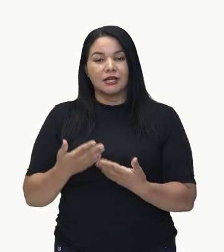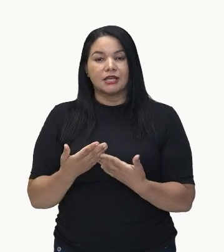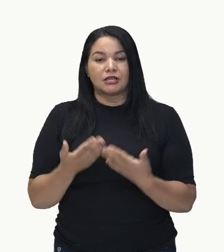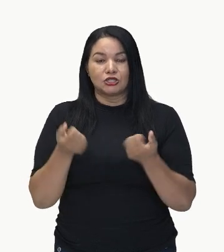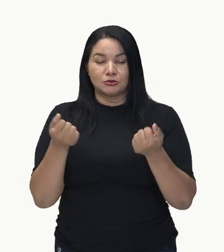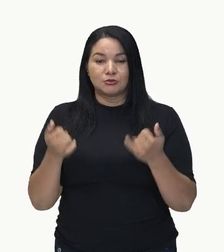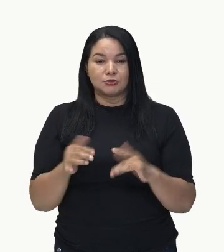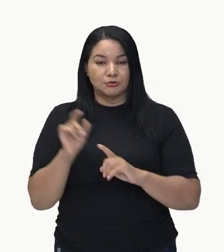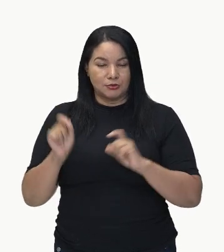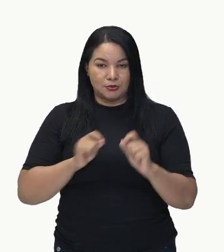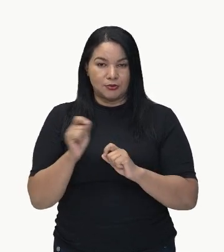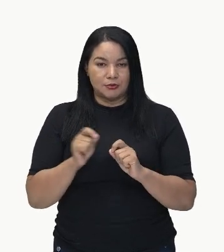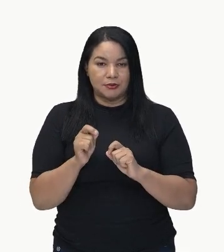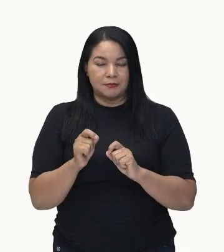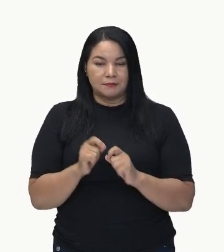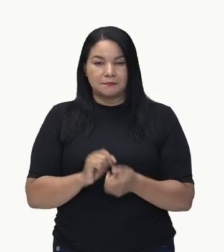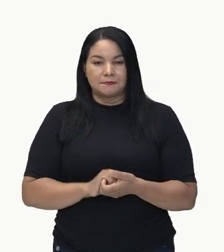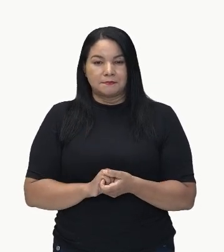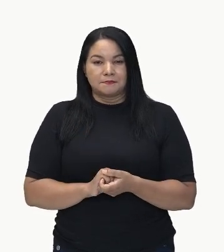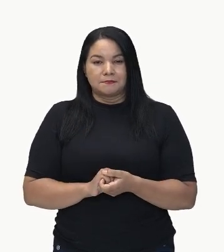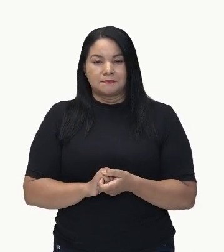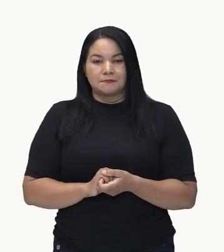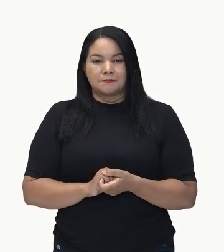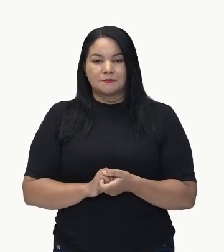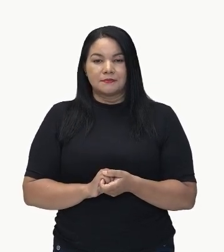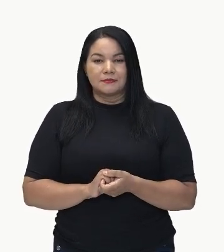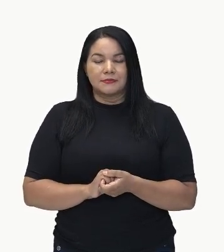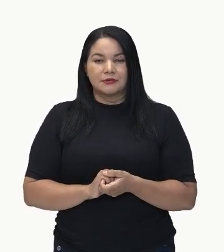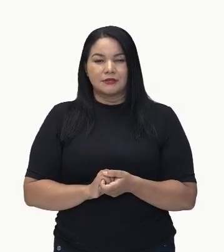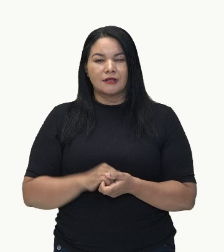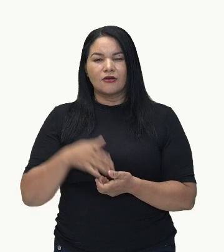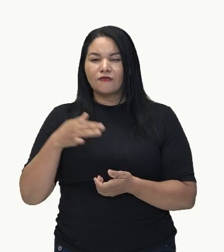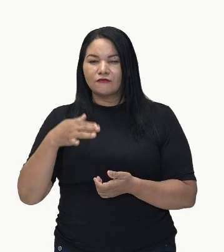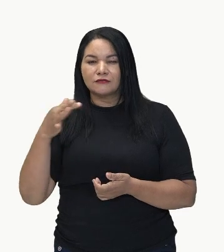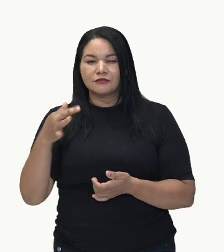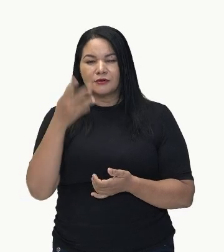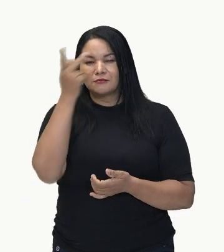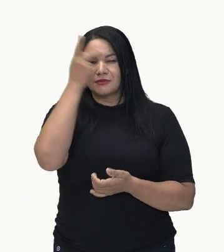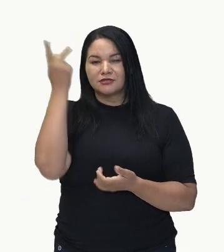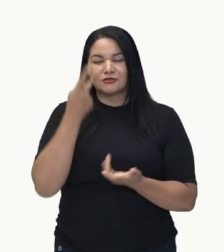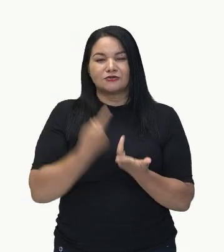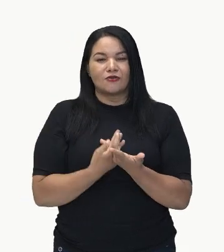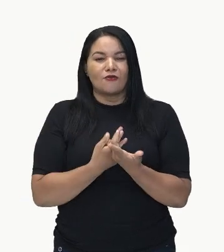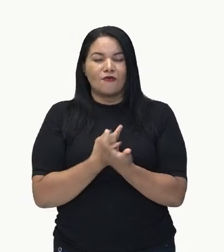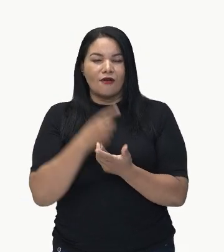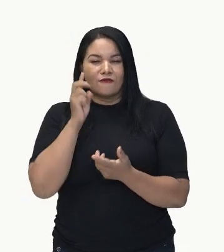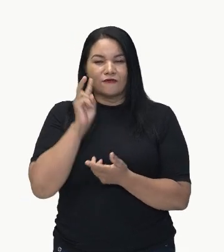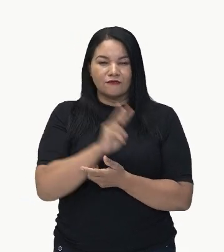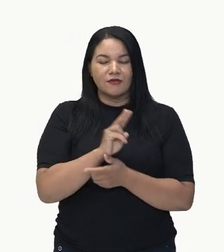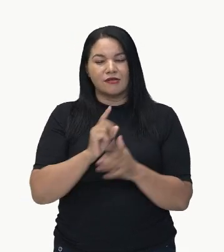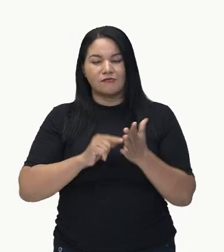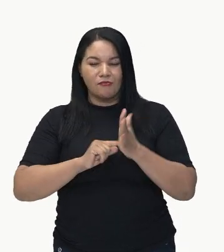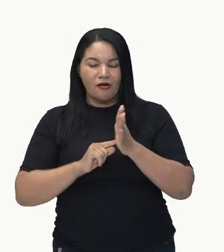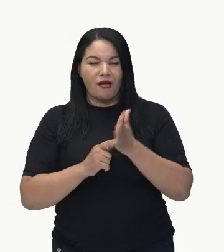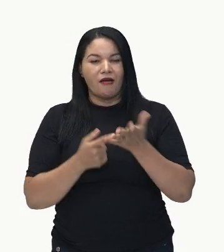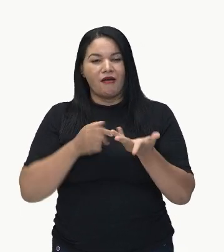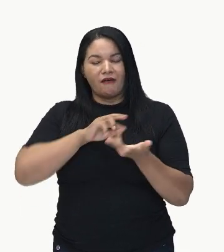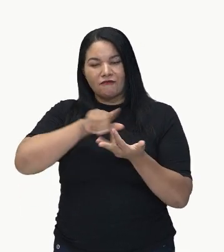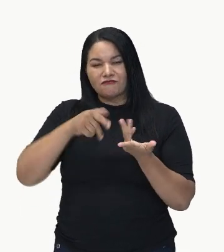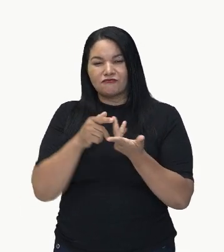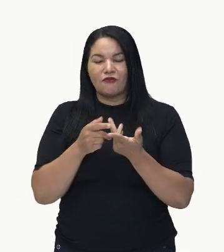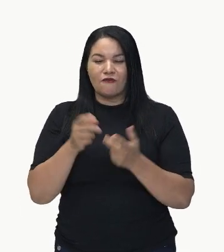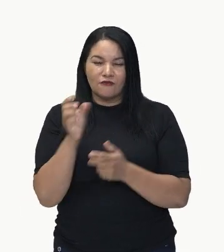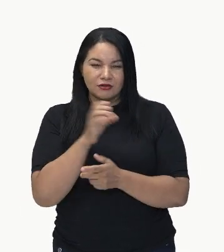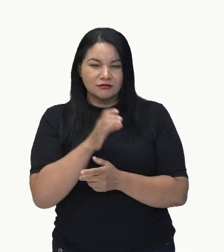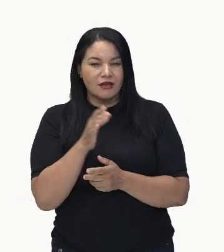vanguarda que vai estar aí de olho e encantada pelas máquinas, pelos motores, pela